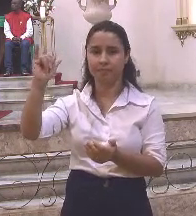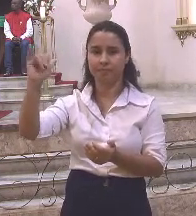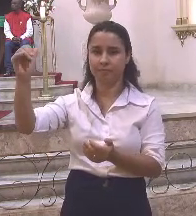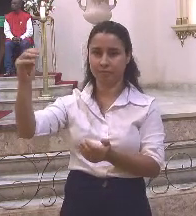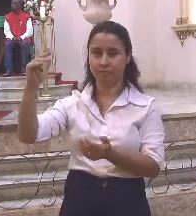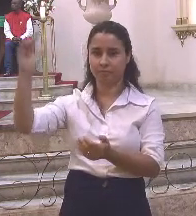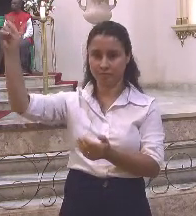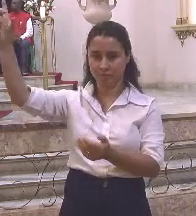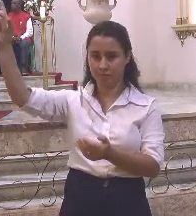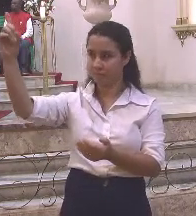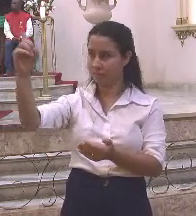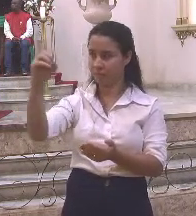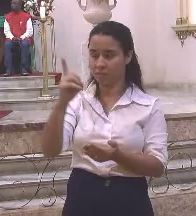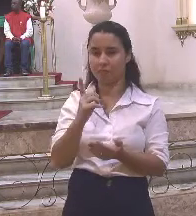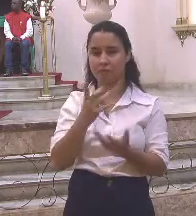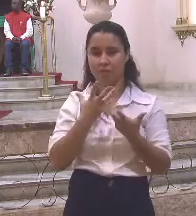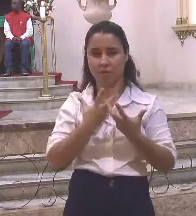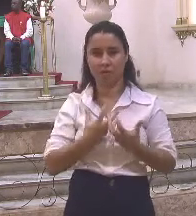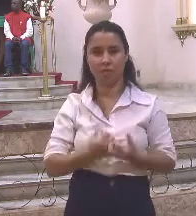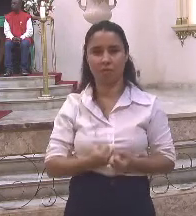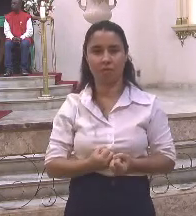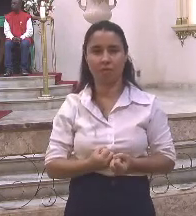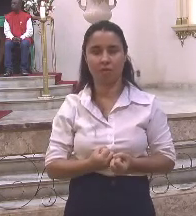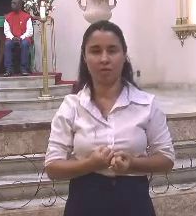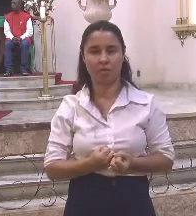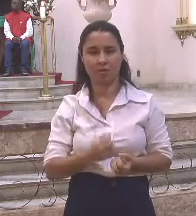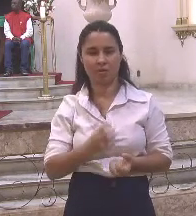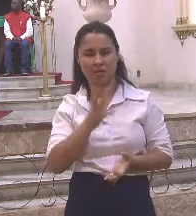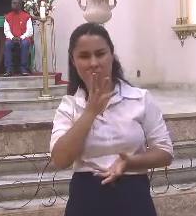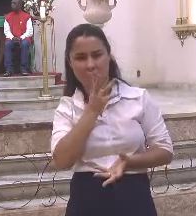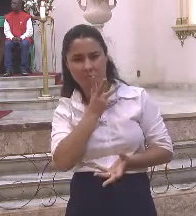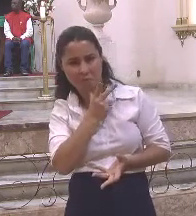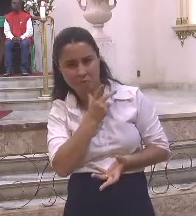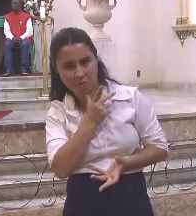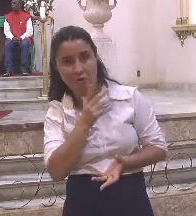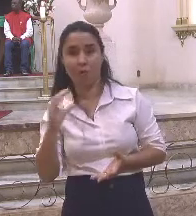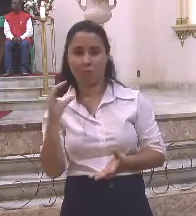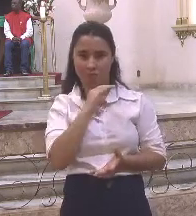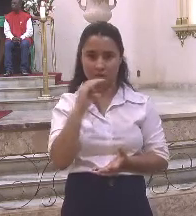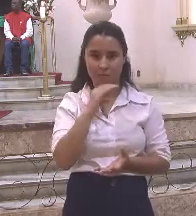mais cedo ou mais tarde, dentro e segundo